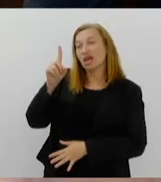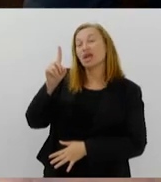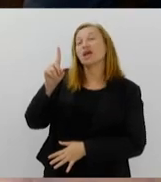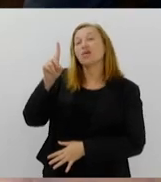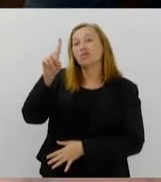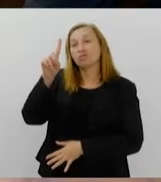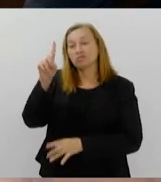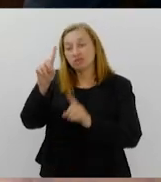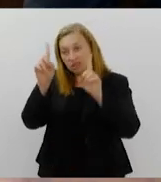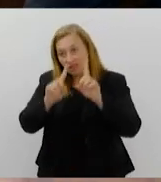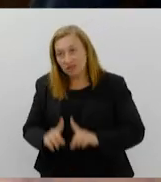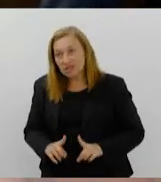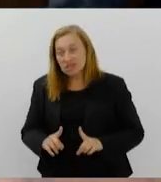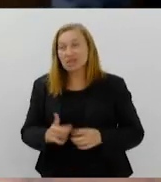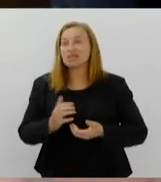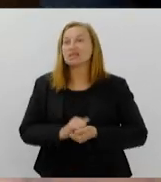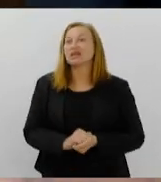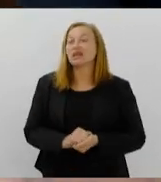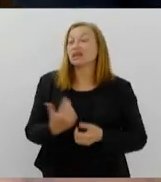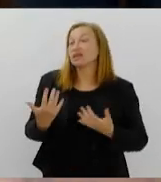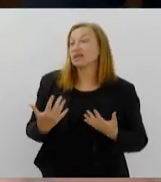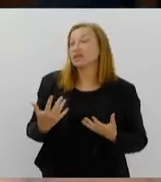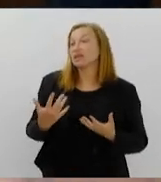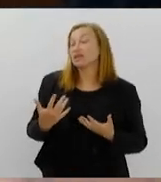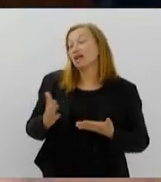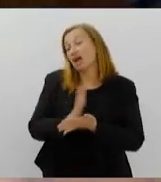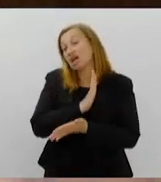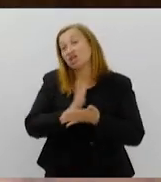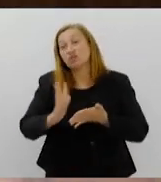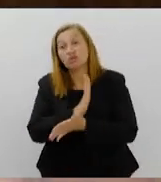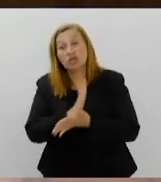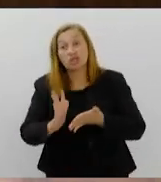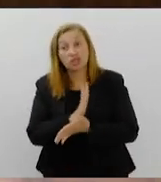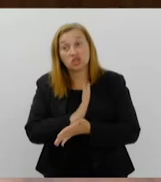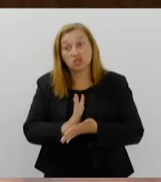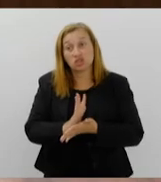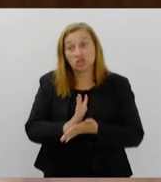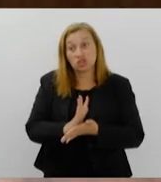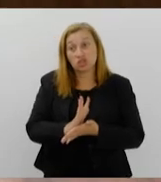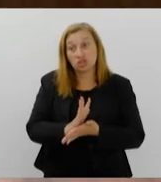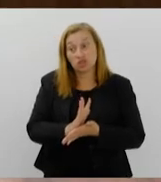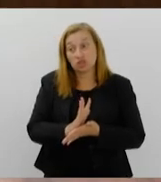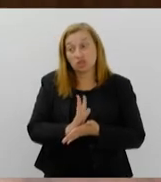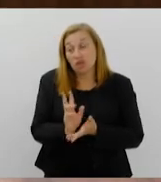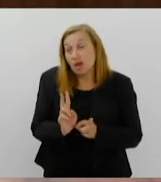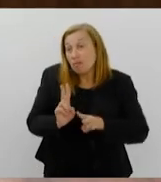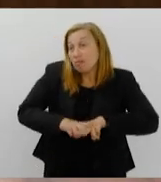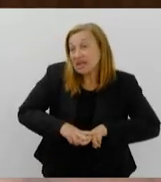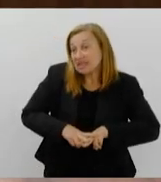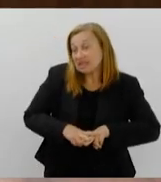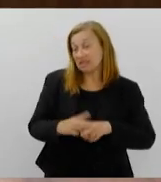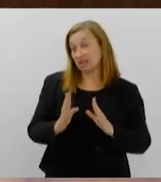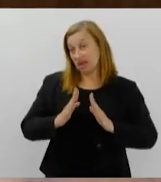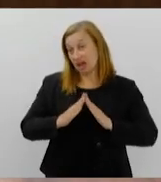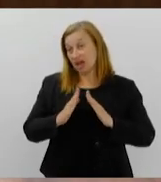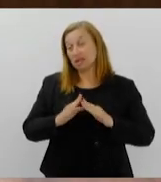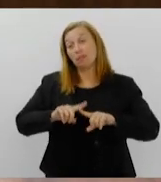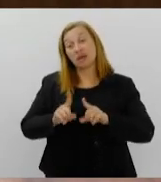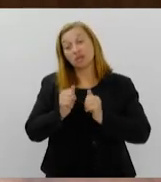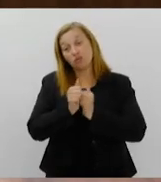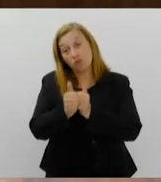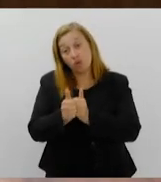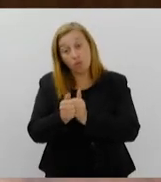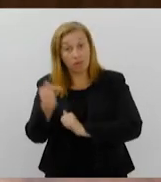que, inclusive, muitas das vezes é vítima de um cárcere privado. Mas eu vou acompanhar